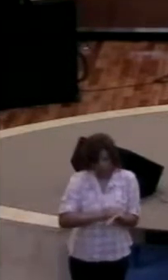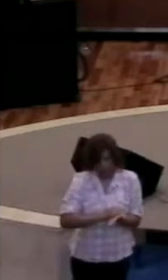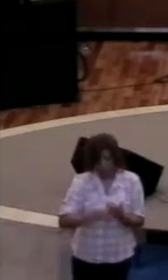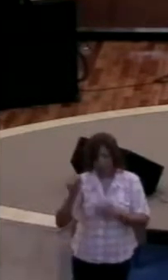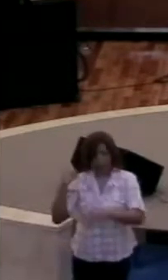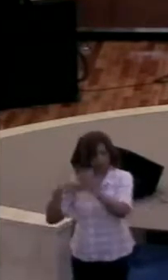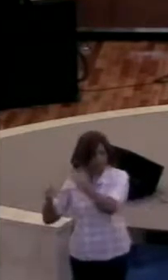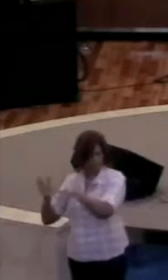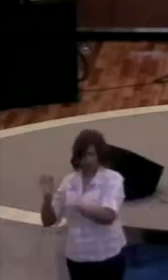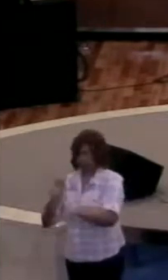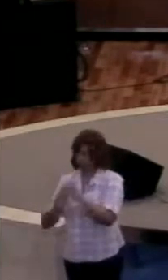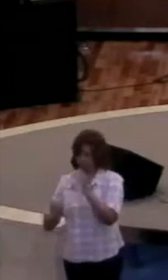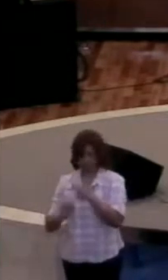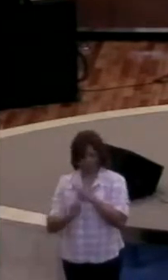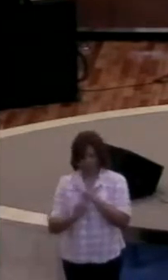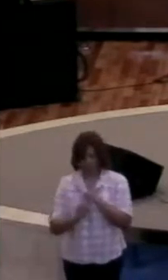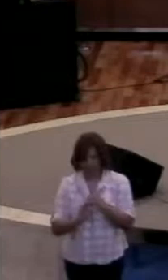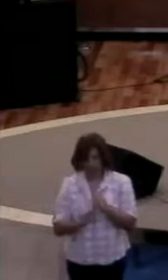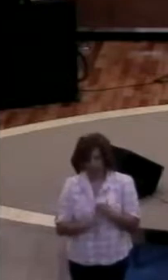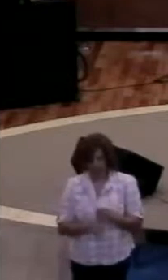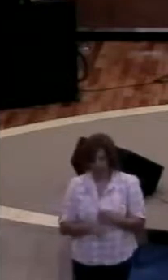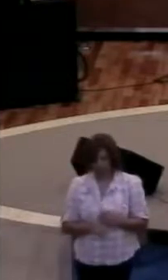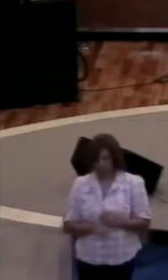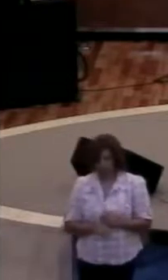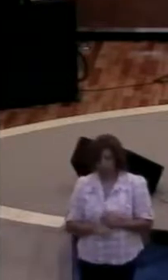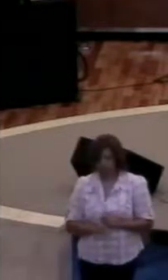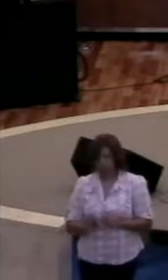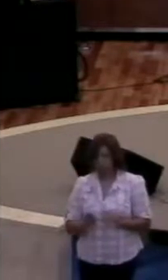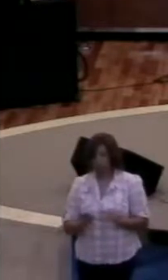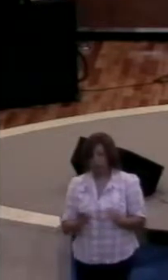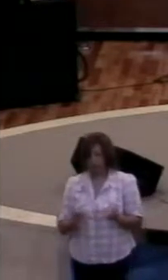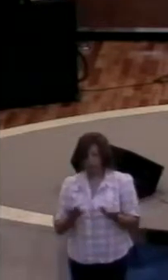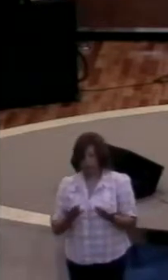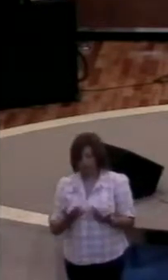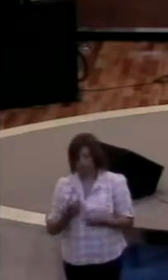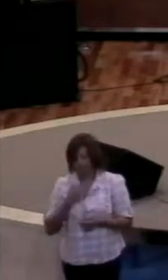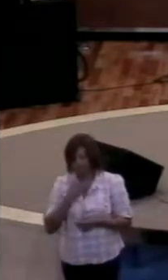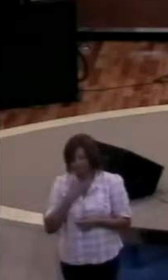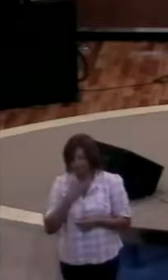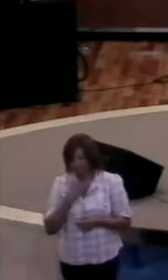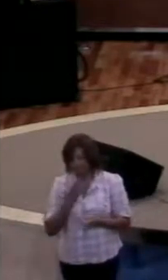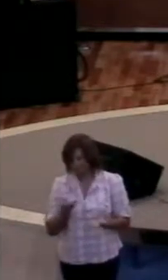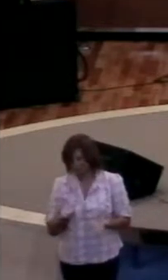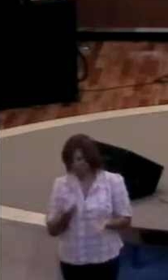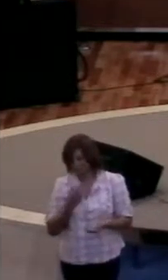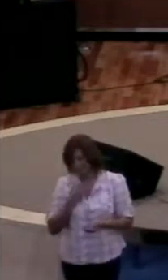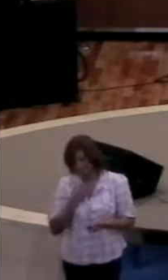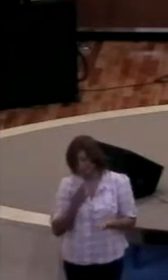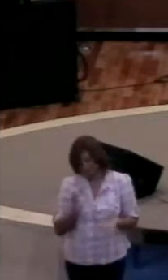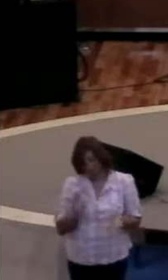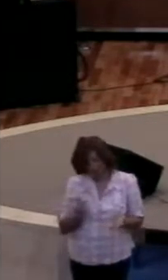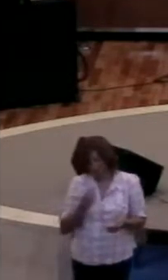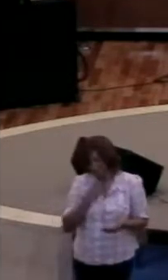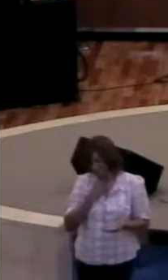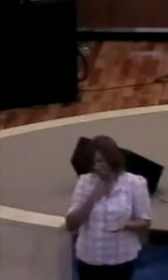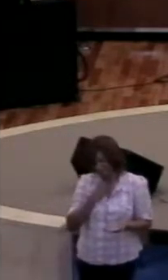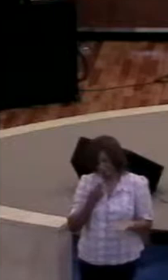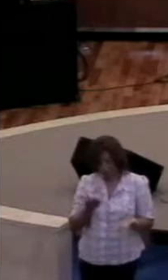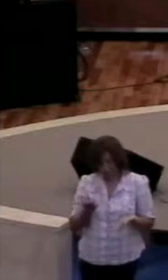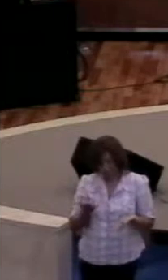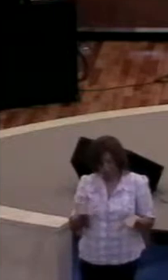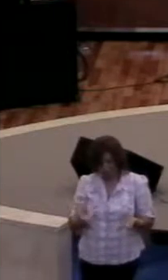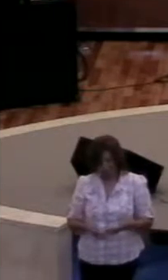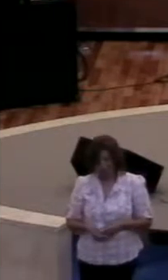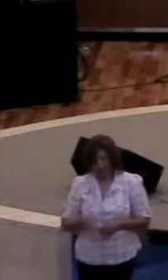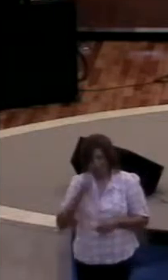seu passado, mas ele deixa claro, quando ele vai descrever o nome dos discípulos, ele fala Levi, aquele que era publicano, aquele que